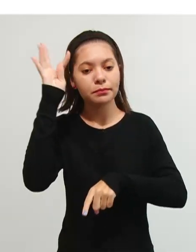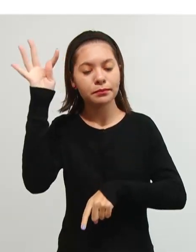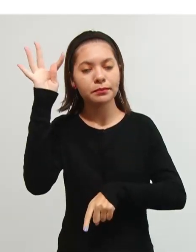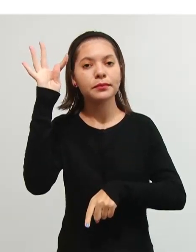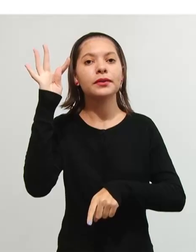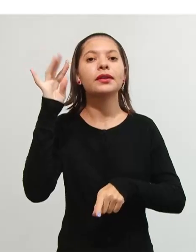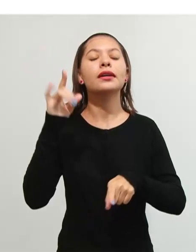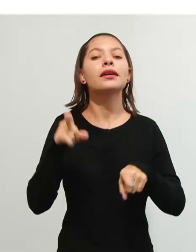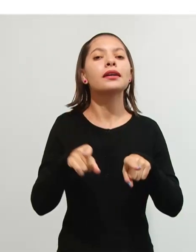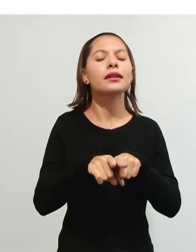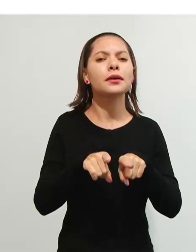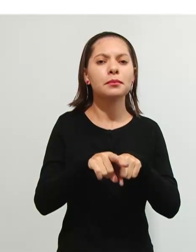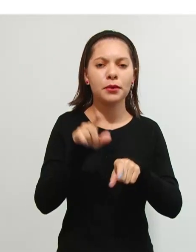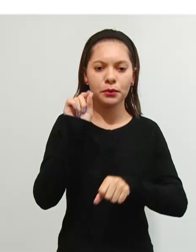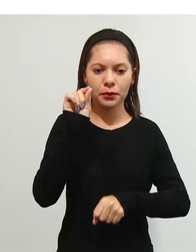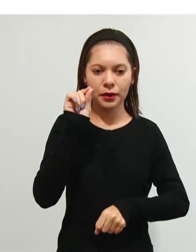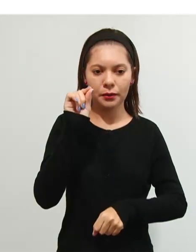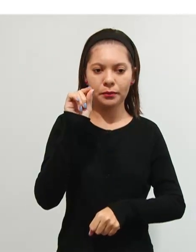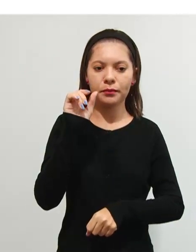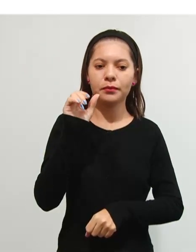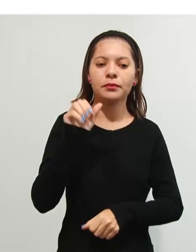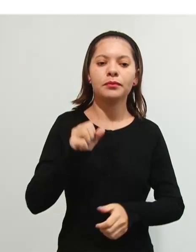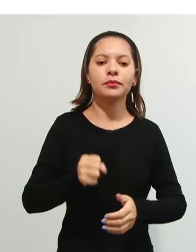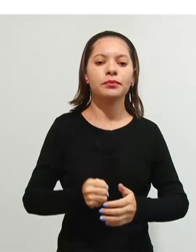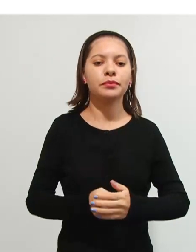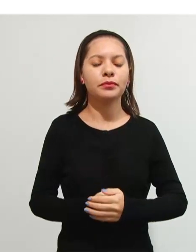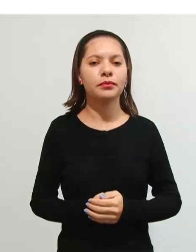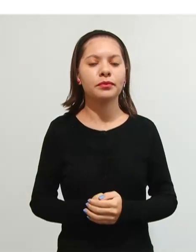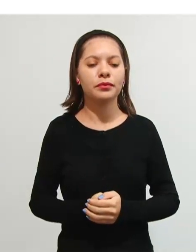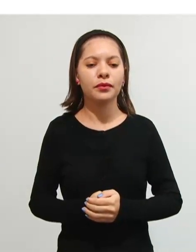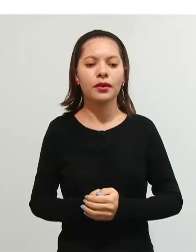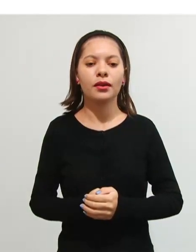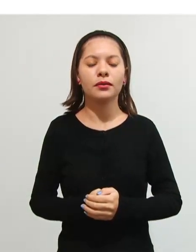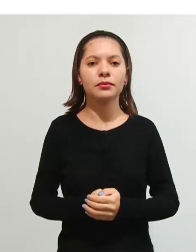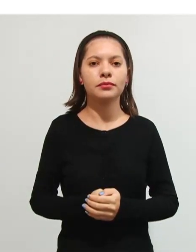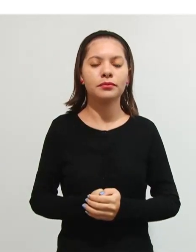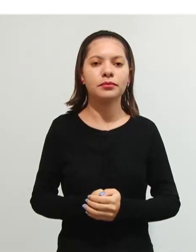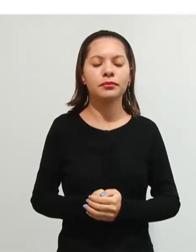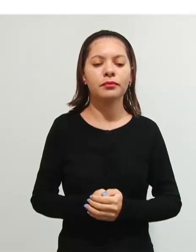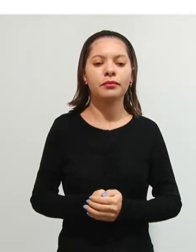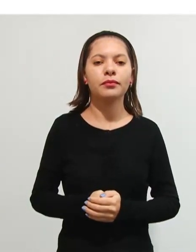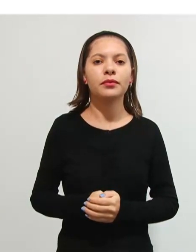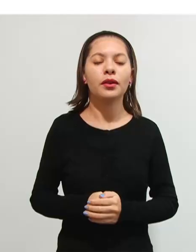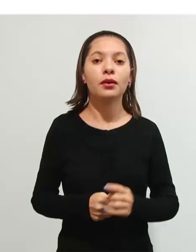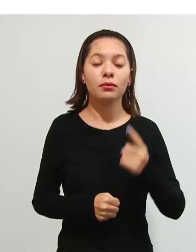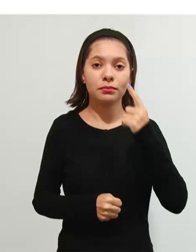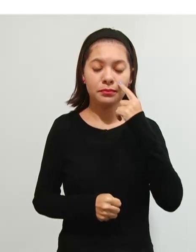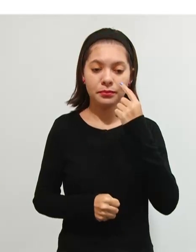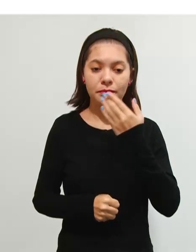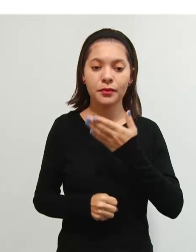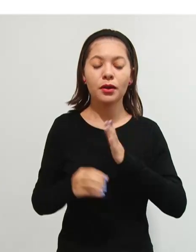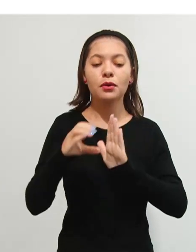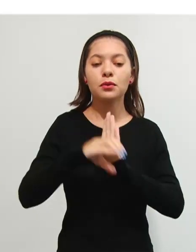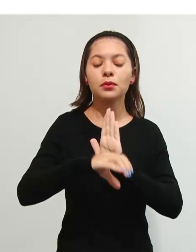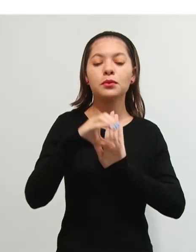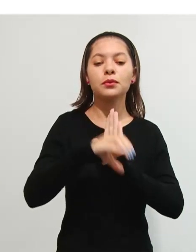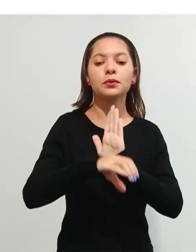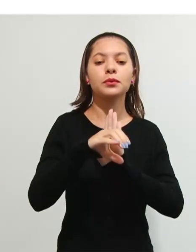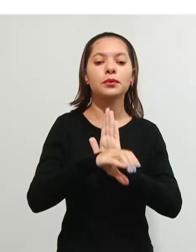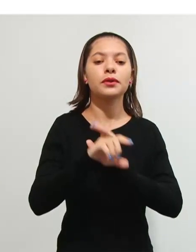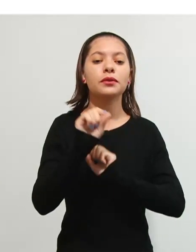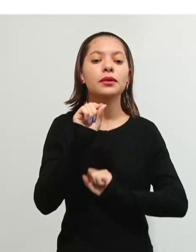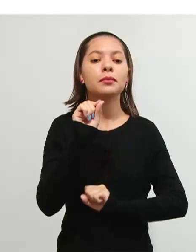também um behaviorismo agora muito mais radical, o conceito que a gente trabalha